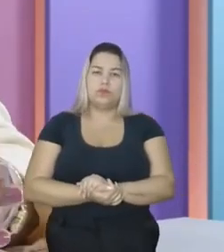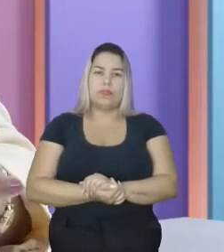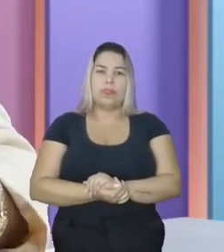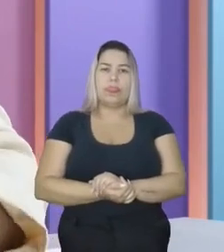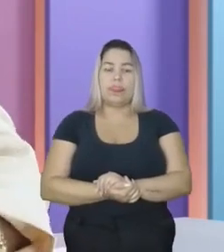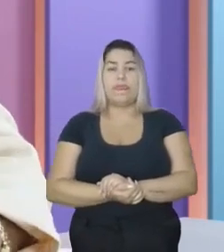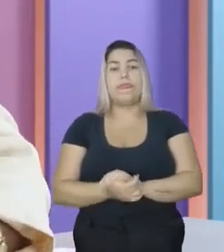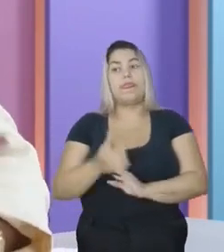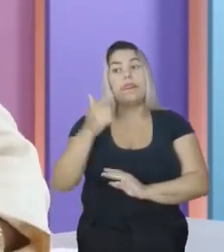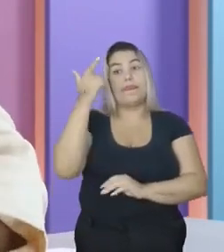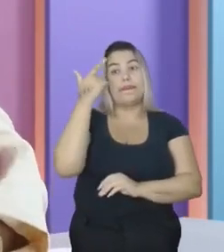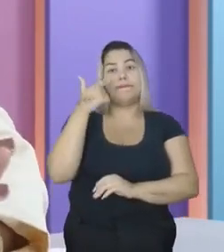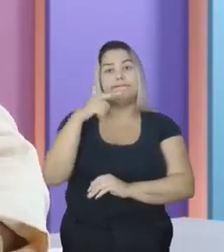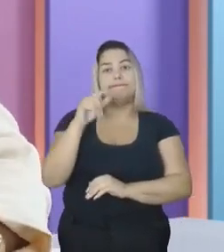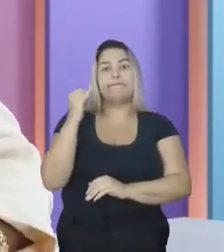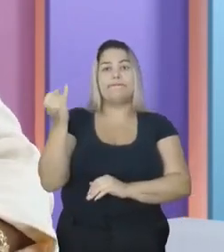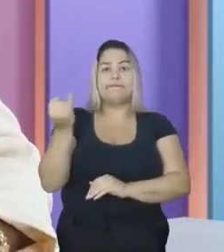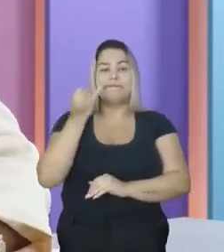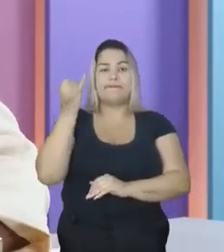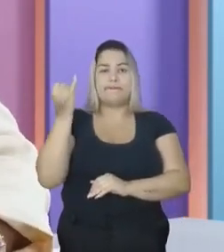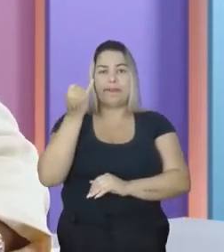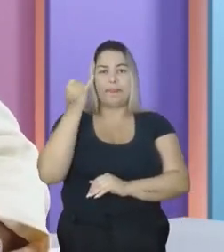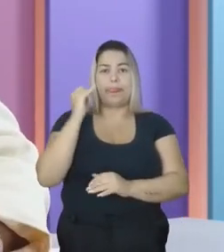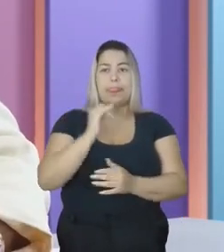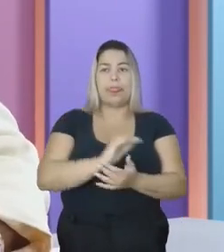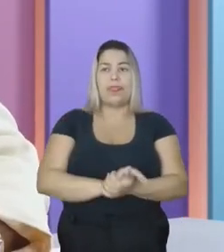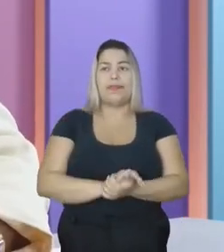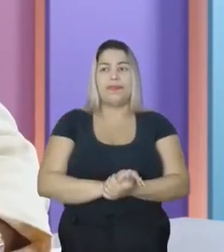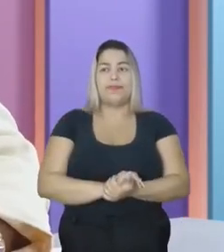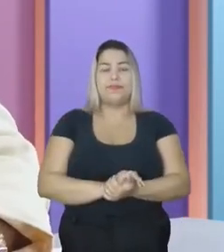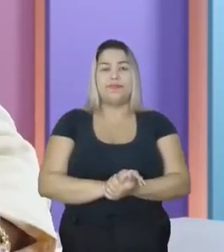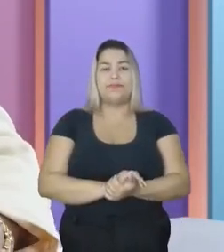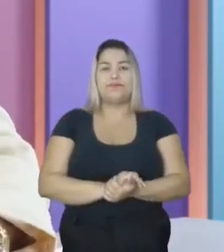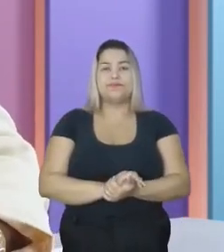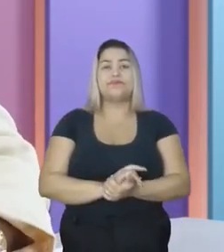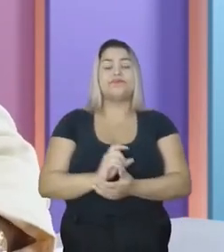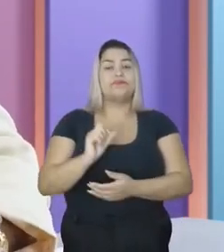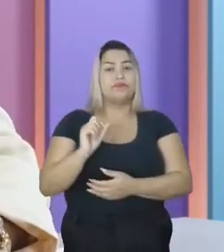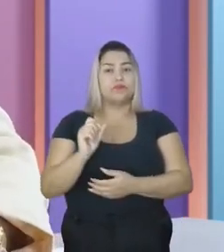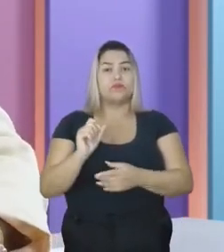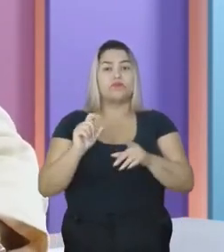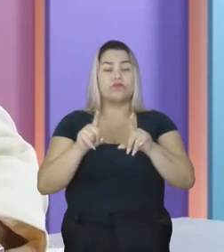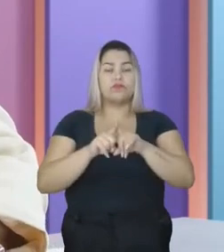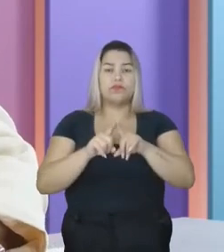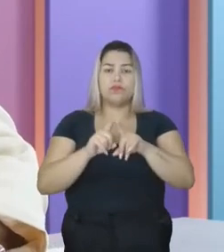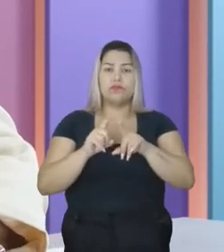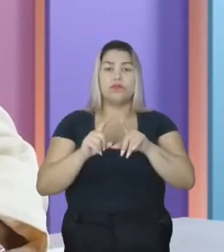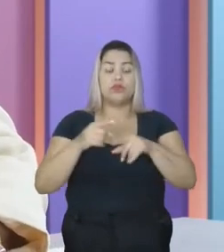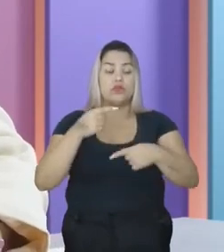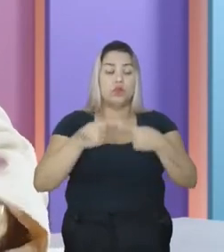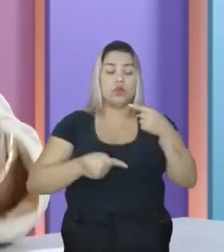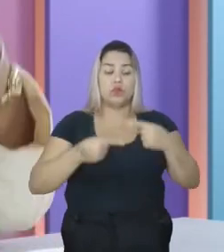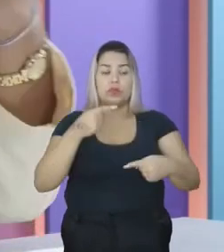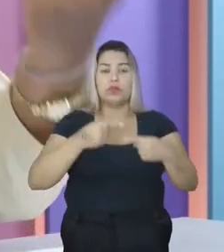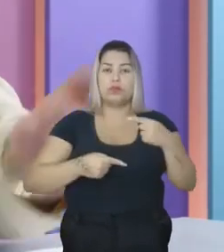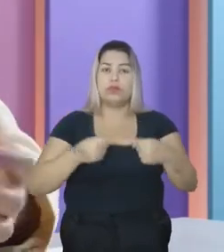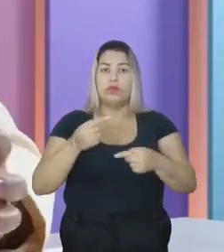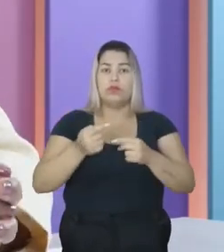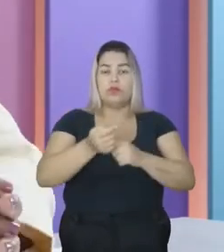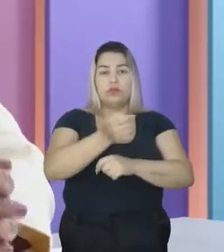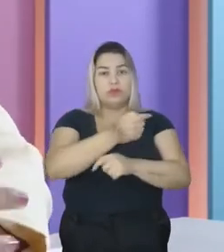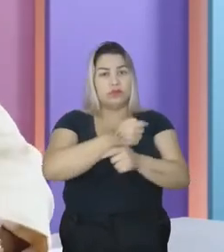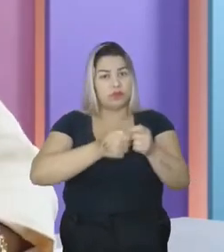Outra conquista importantíssima que eu considero ela central no debate econômico e